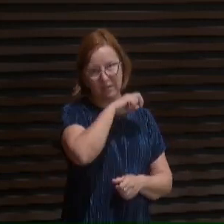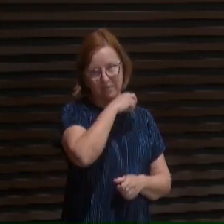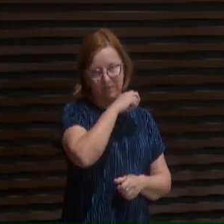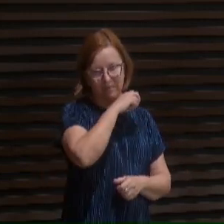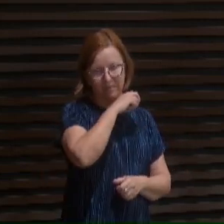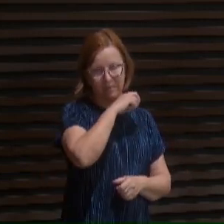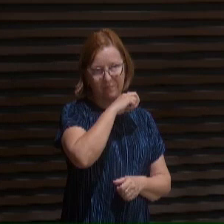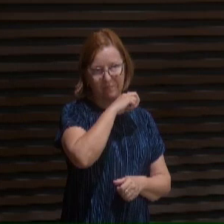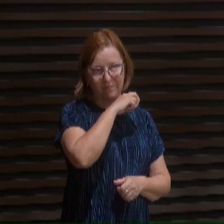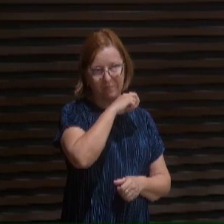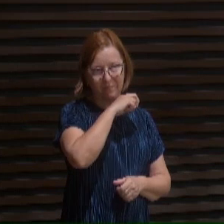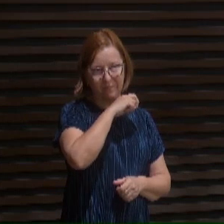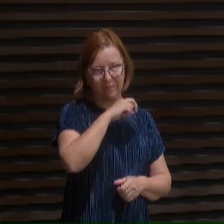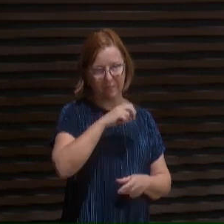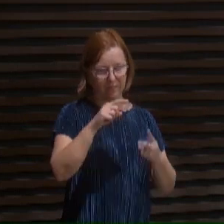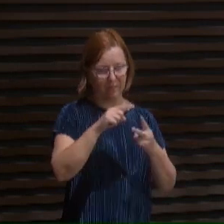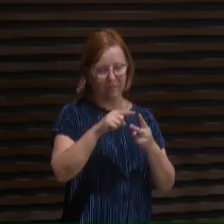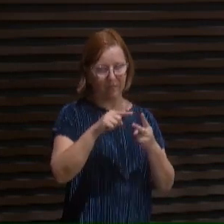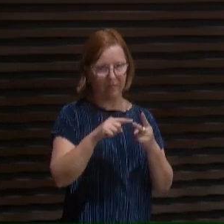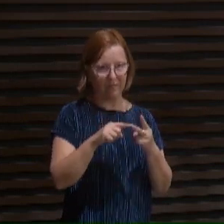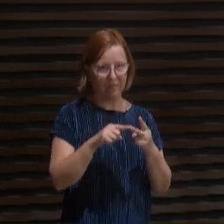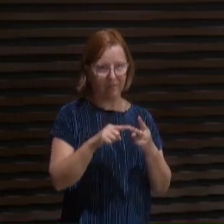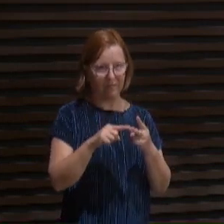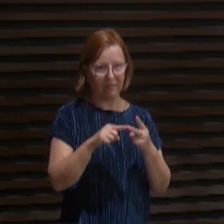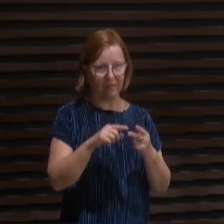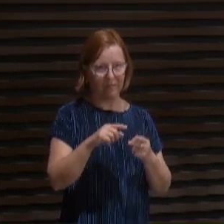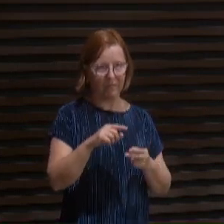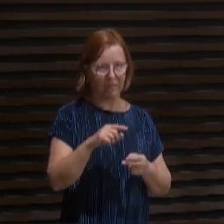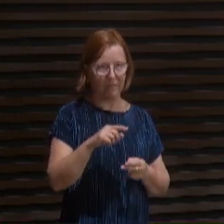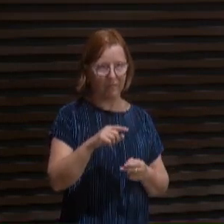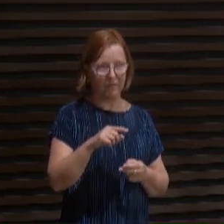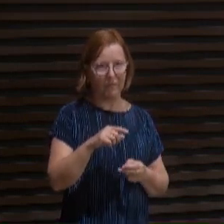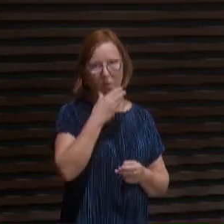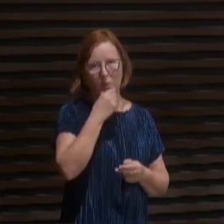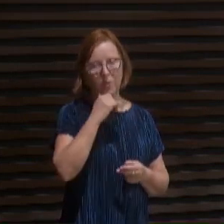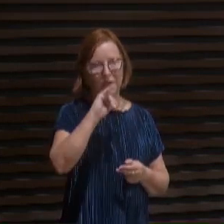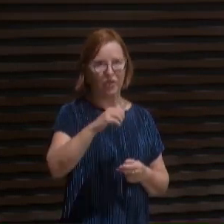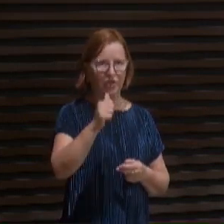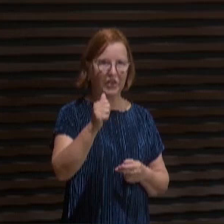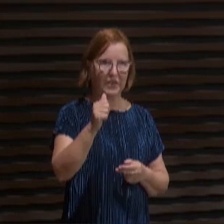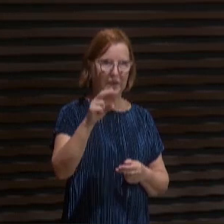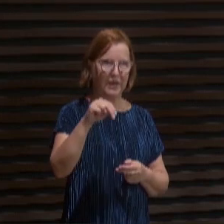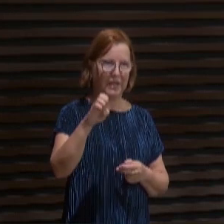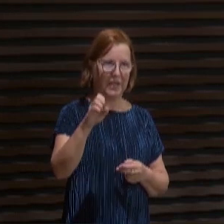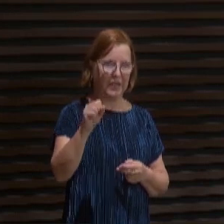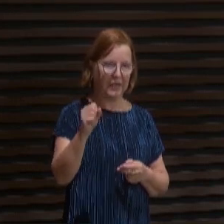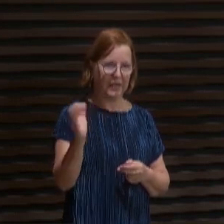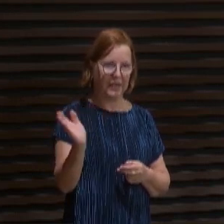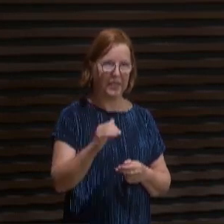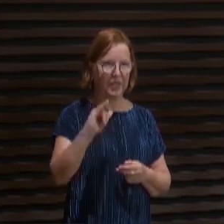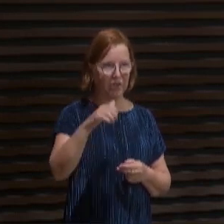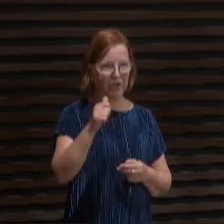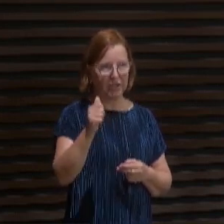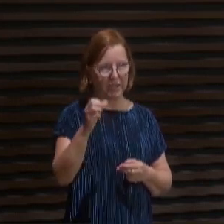serpente, os dois Janes e Jambres, aqueles que resistiam à verdade,